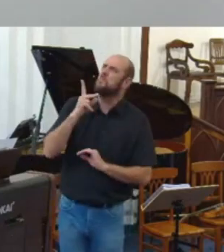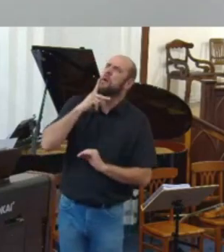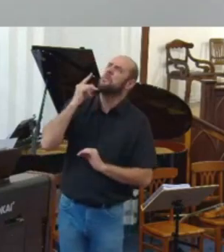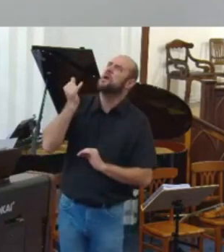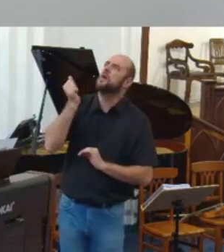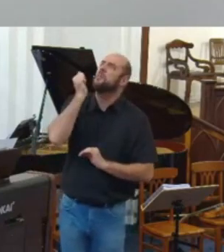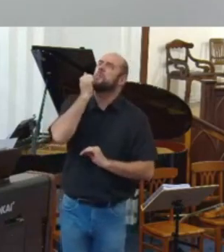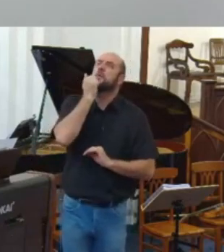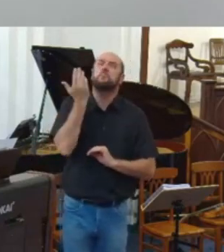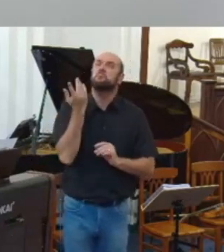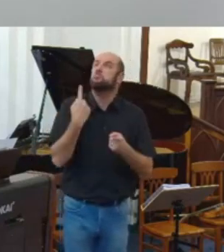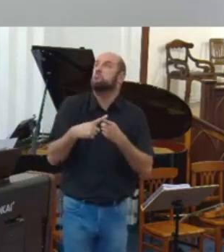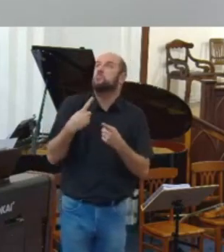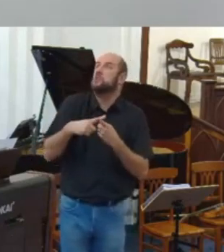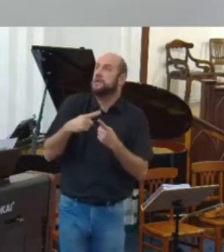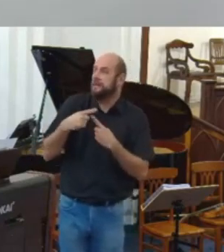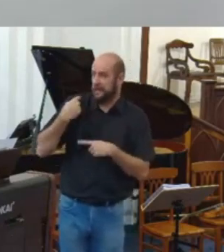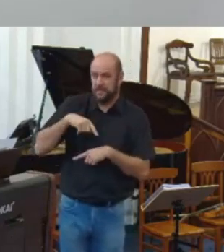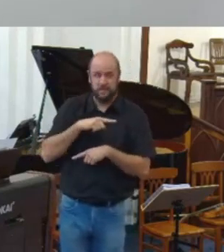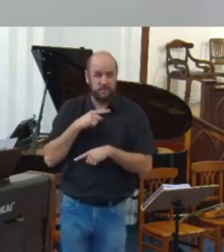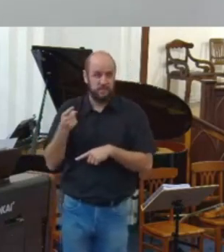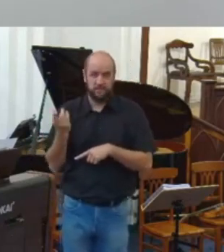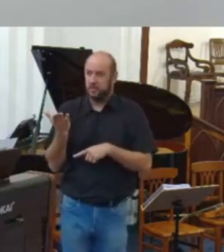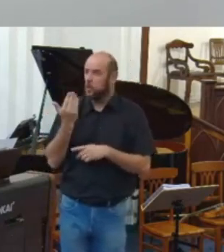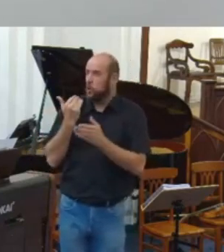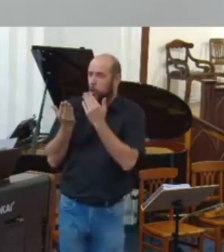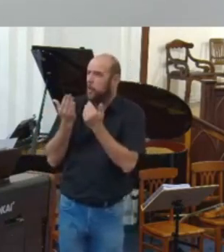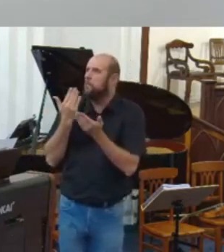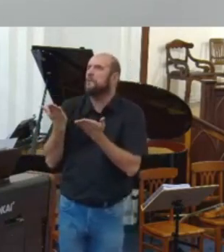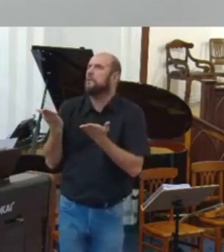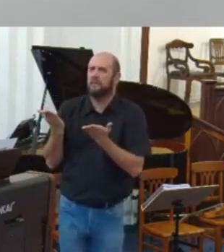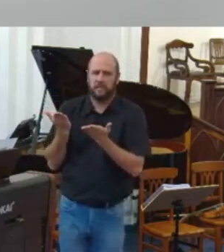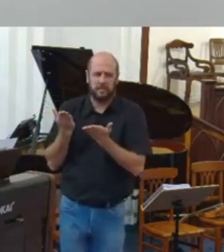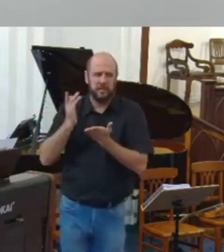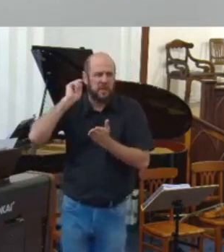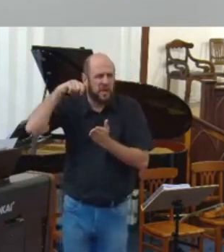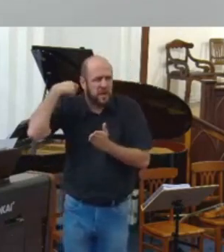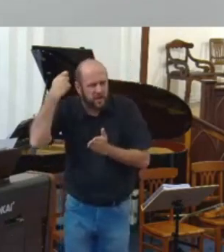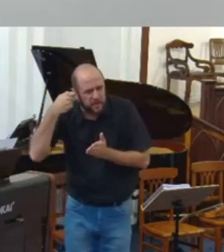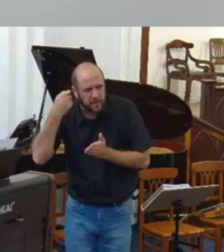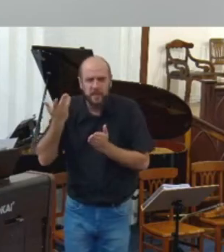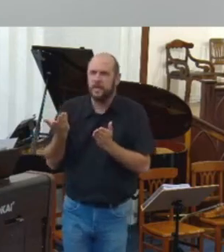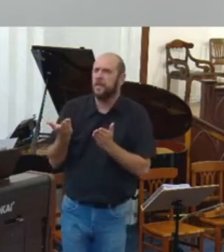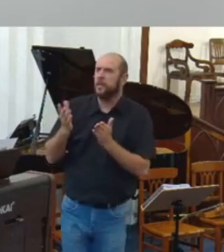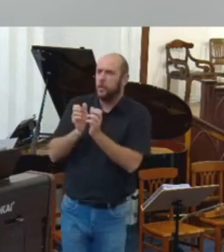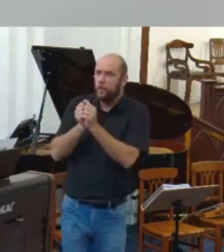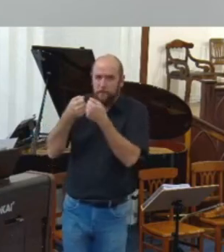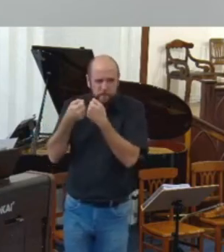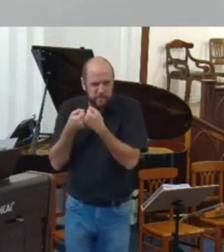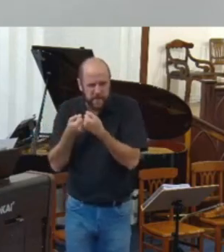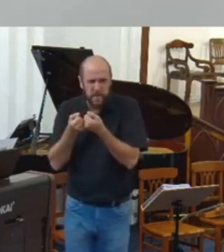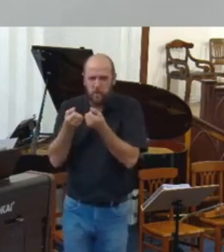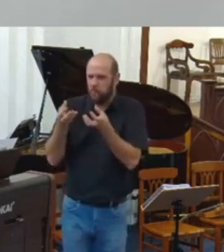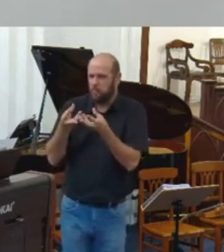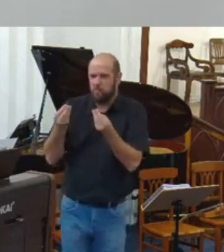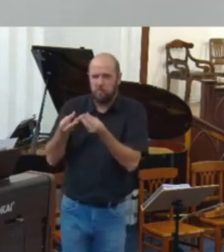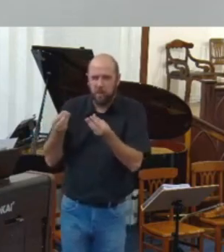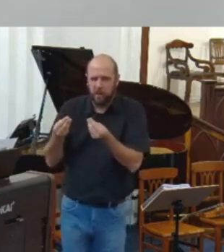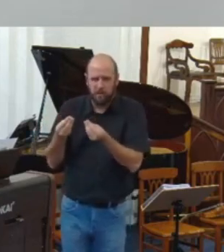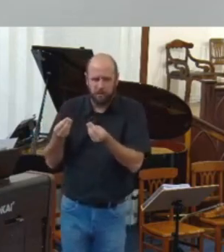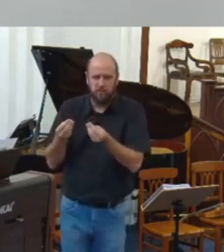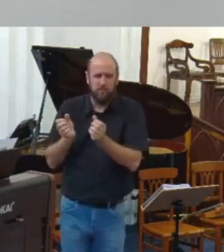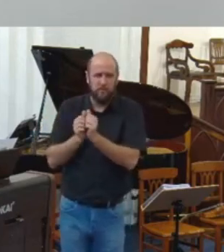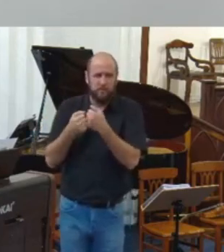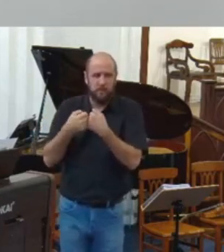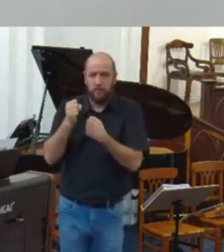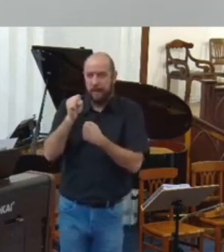papai, mamãe, por que nós estamos tomando essa ceia com o carneirinho assado, com o pão sem fermento, chamado de